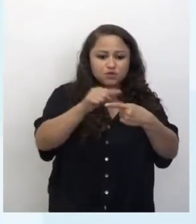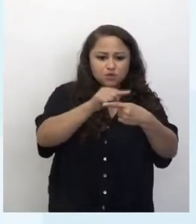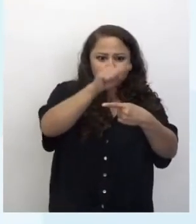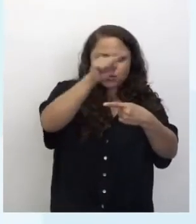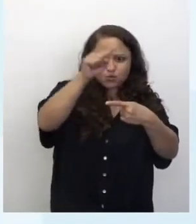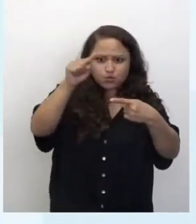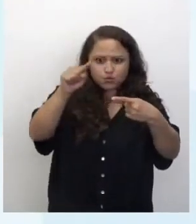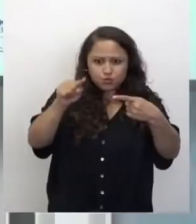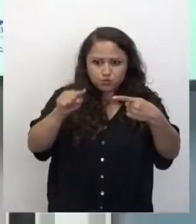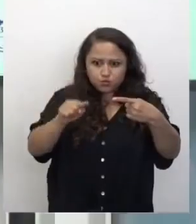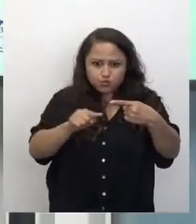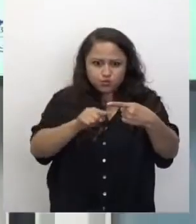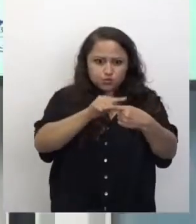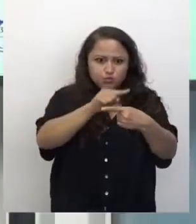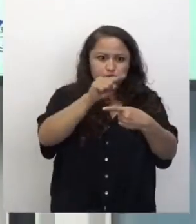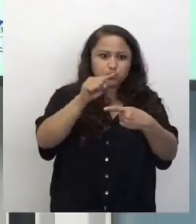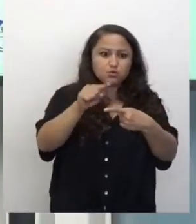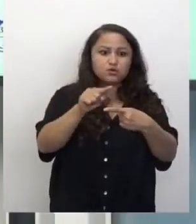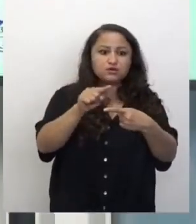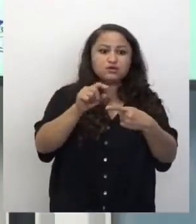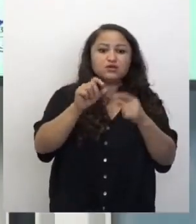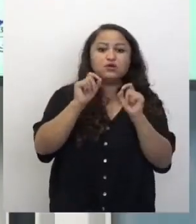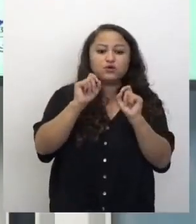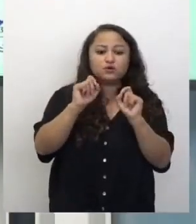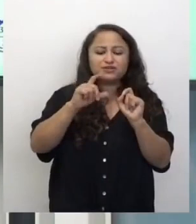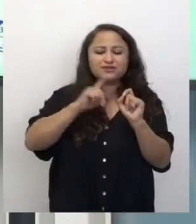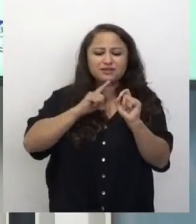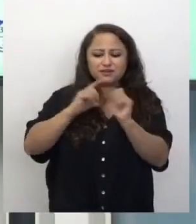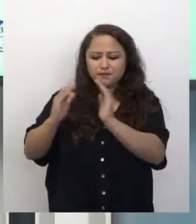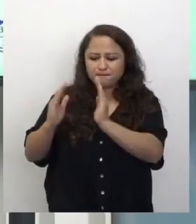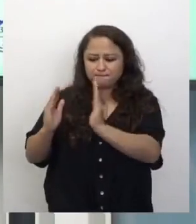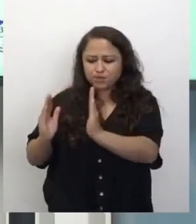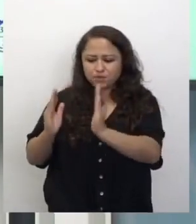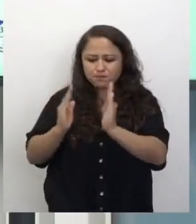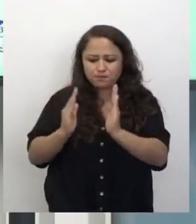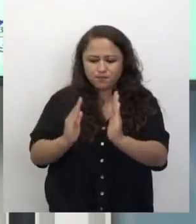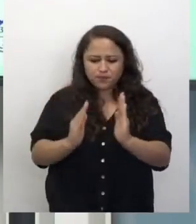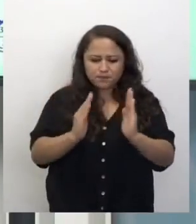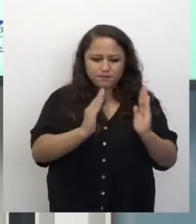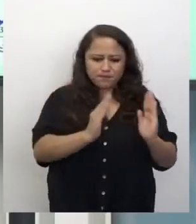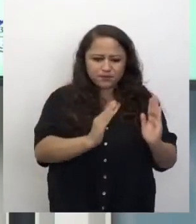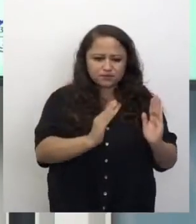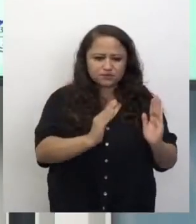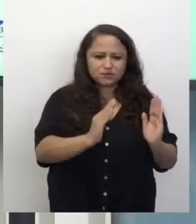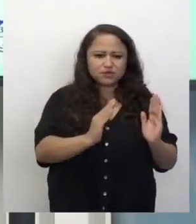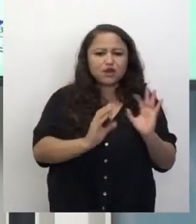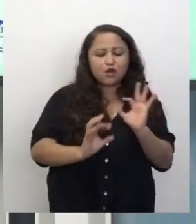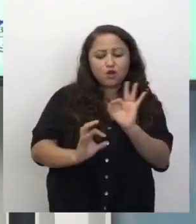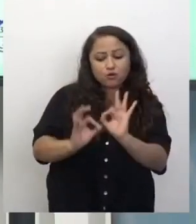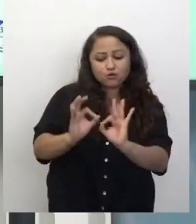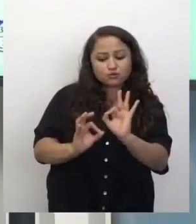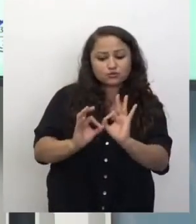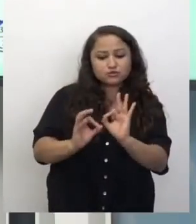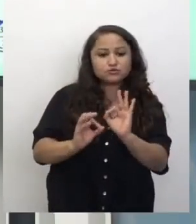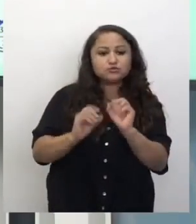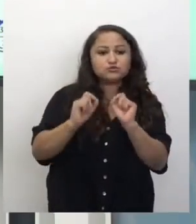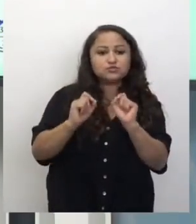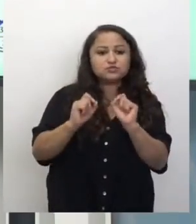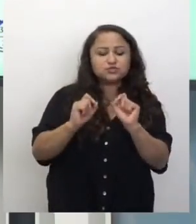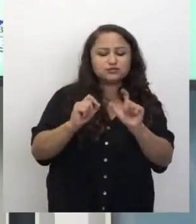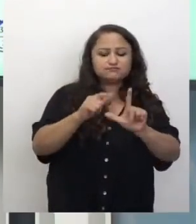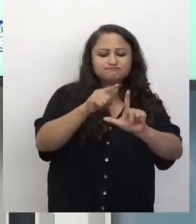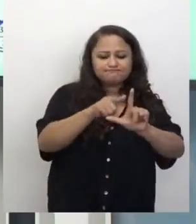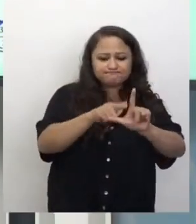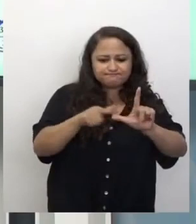circular, né? Ela é uma função periódica e aqui é o formato do gráfico da função cosseno de